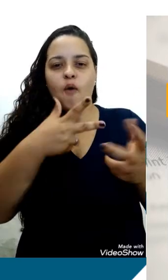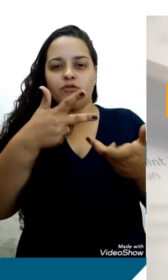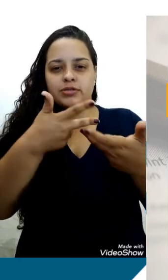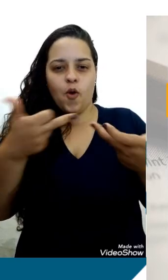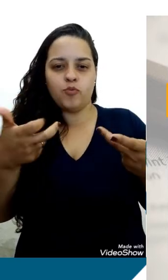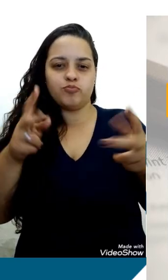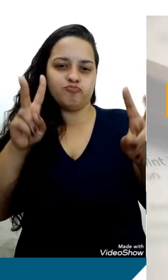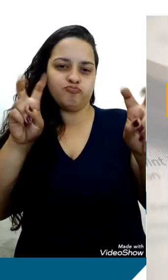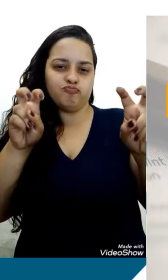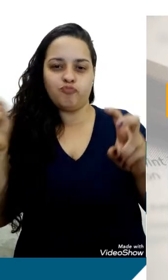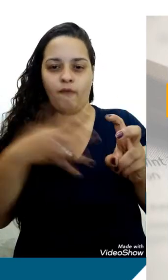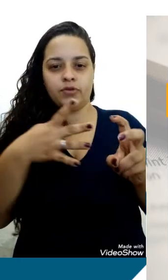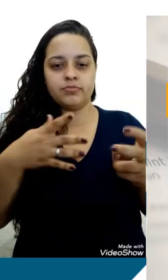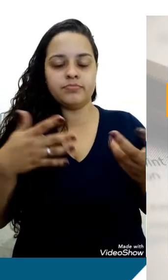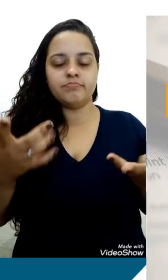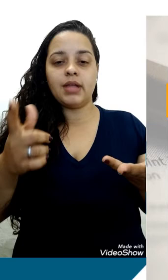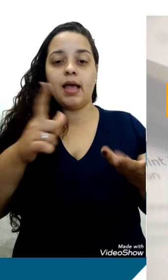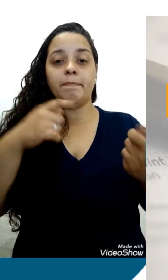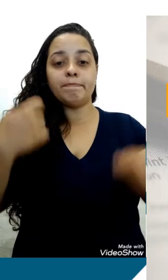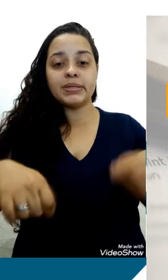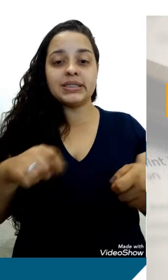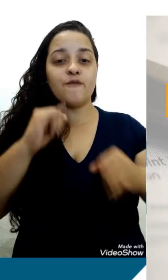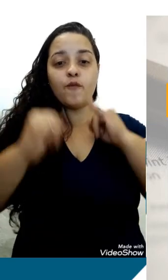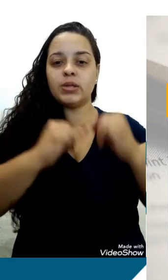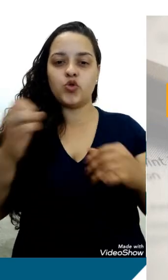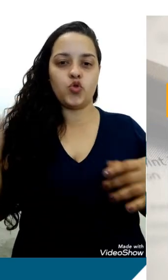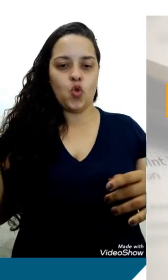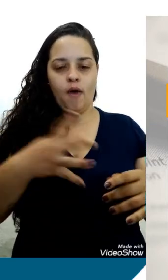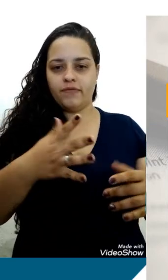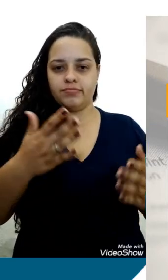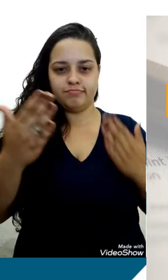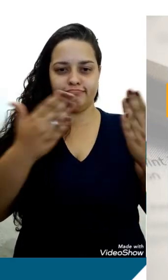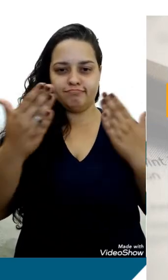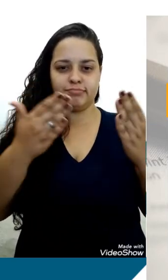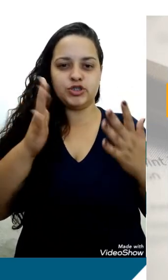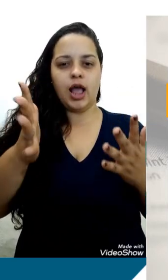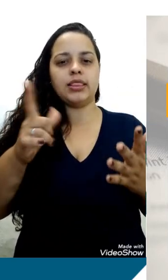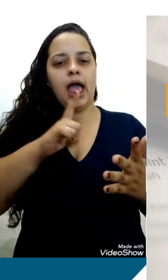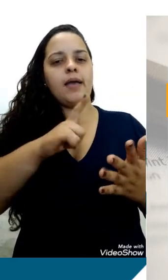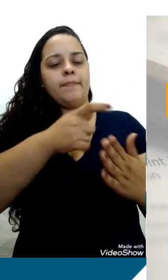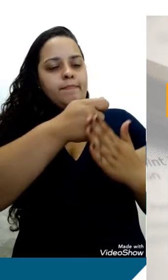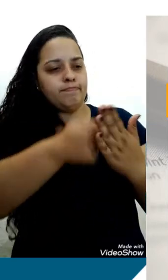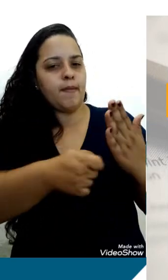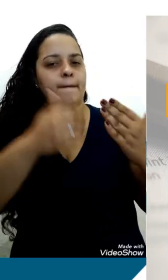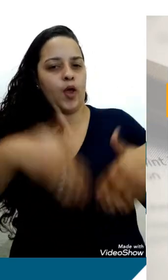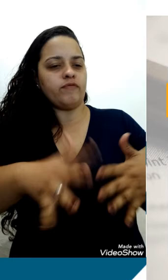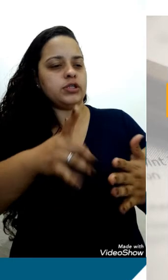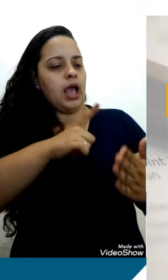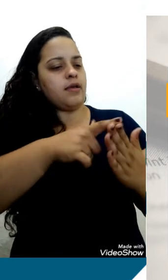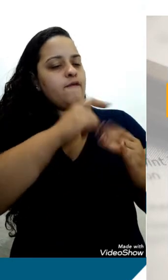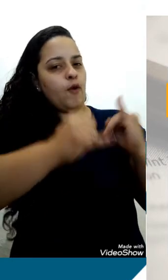textos motivadores. Ele tem que ser uma informação nova em comparação àquelas que a prova já está te fornecendo. Então, nunca